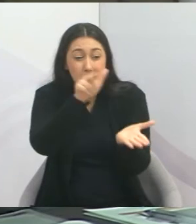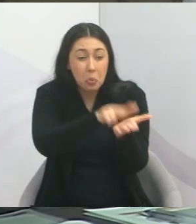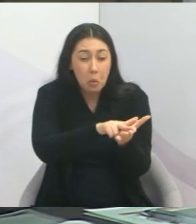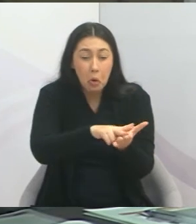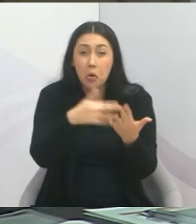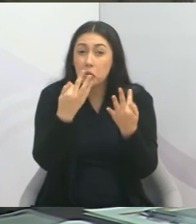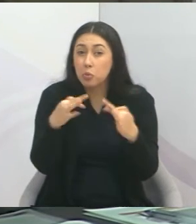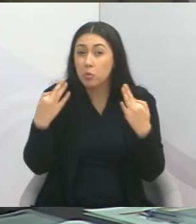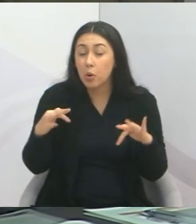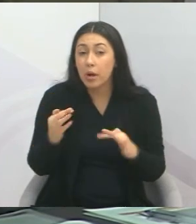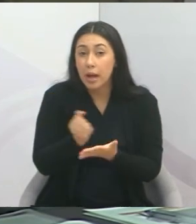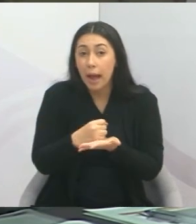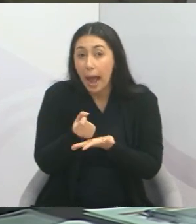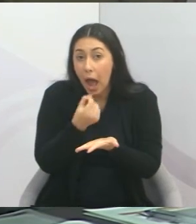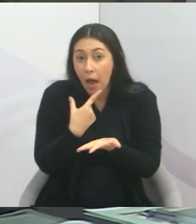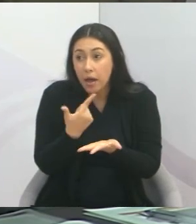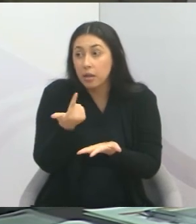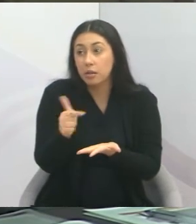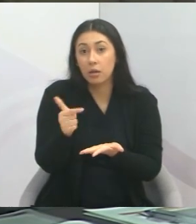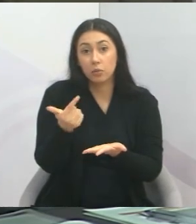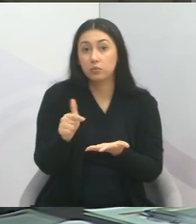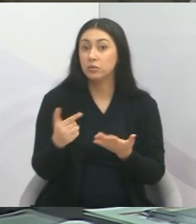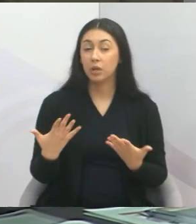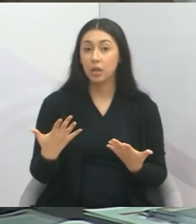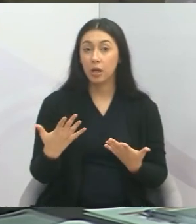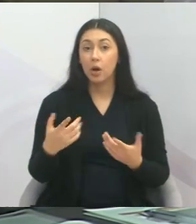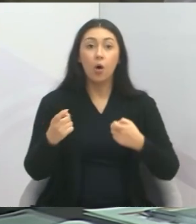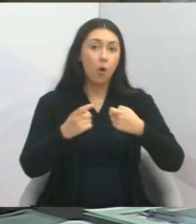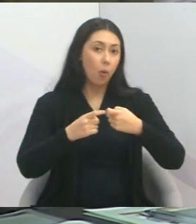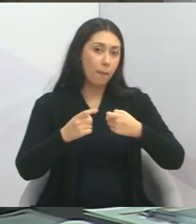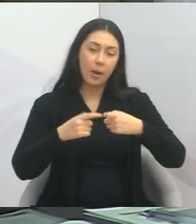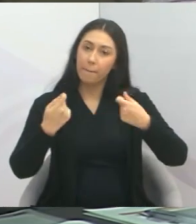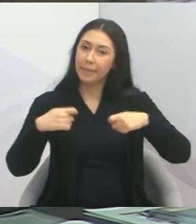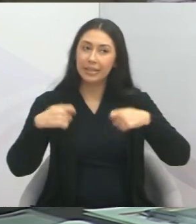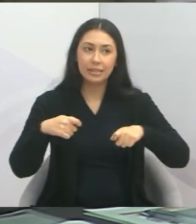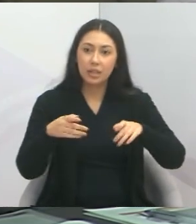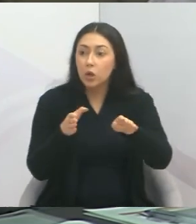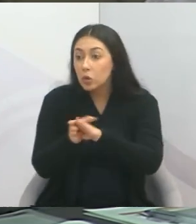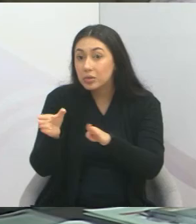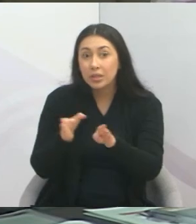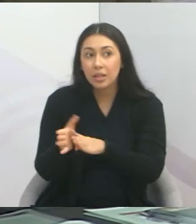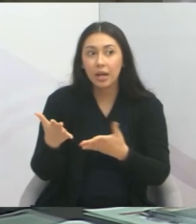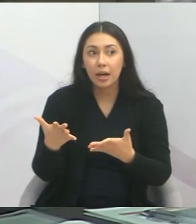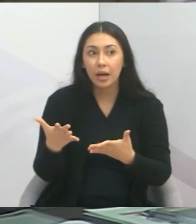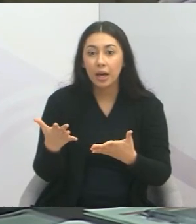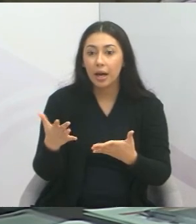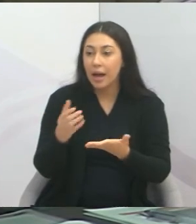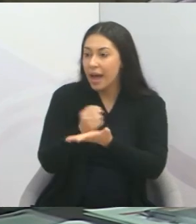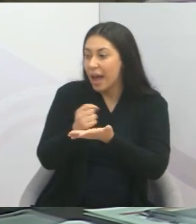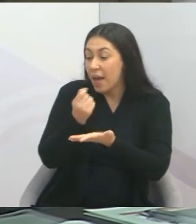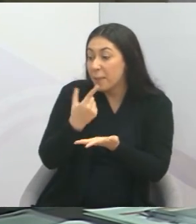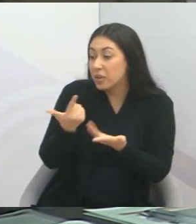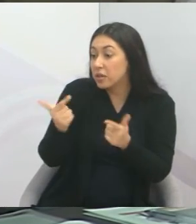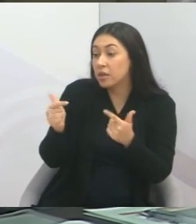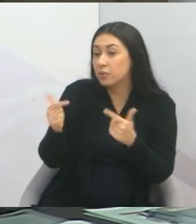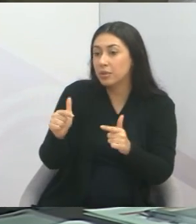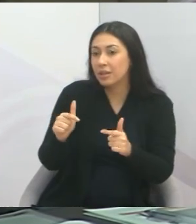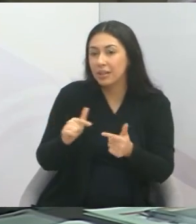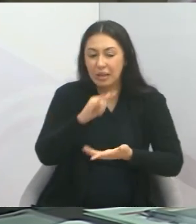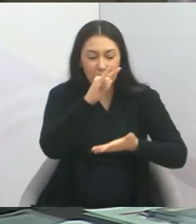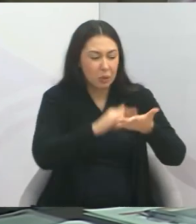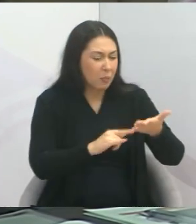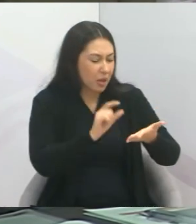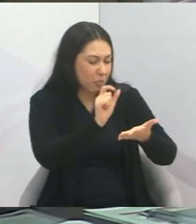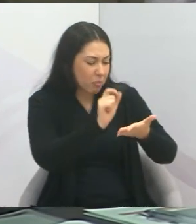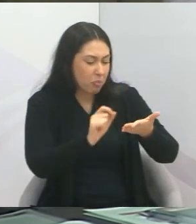para selecionar a dor os meses tem-se orientado não tem tá um remédio não põe na